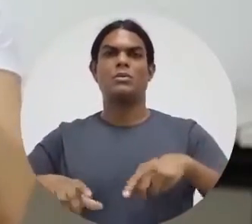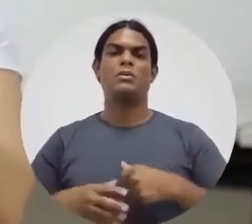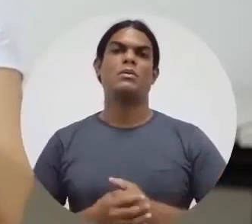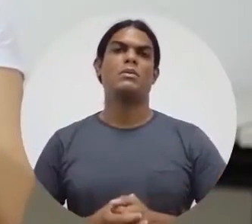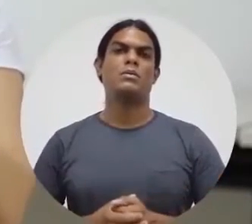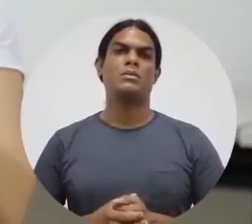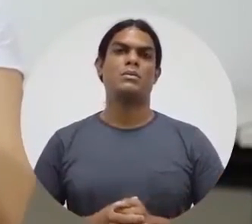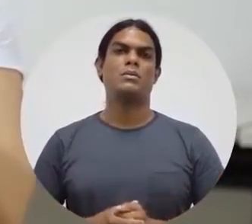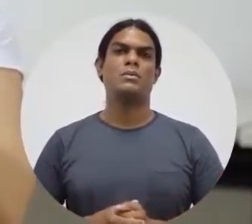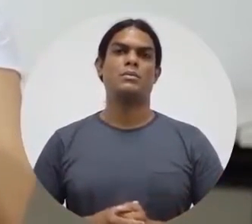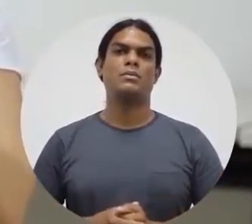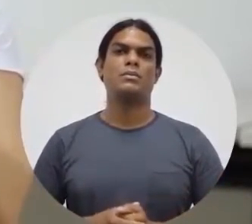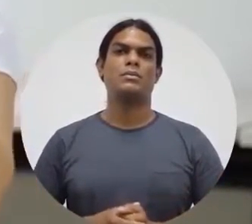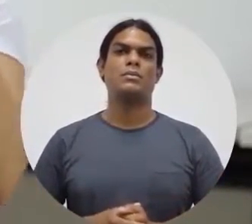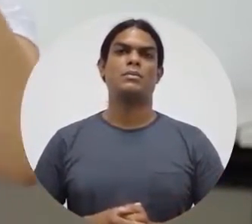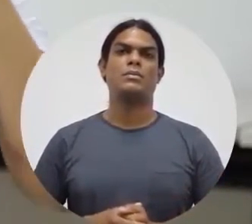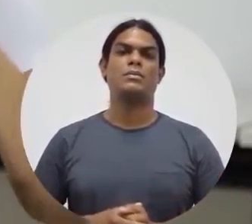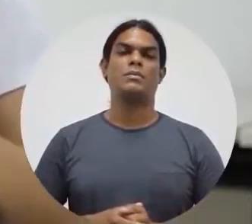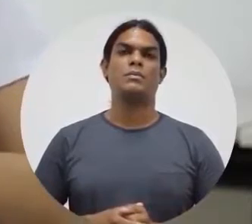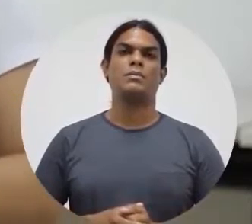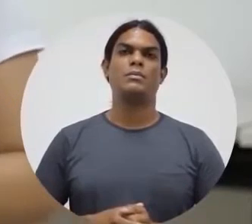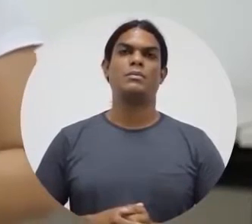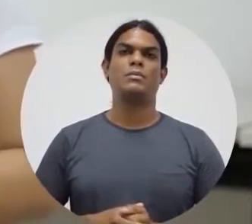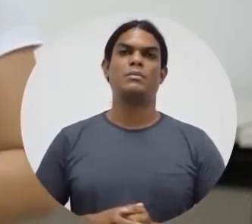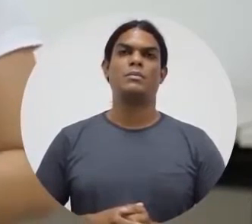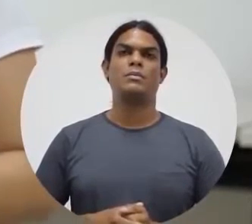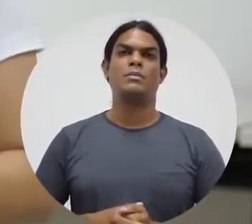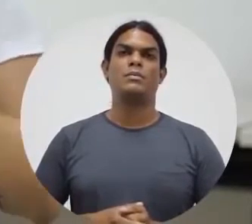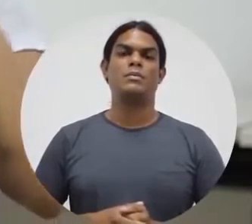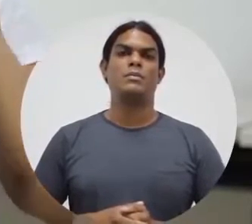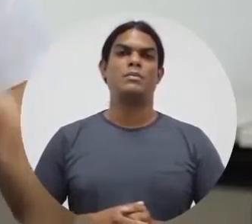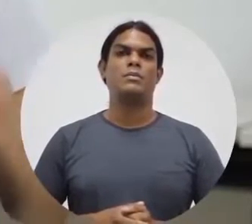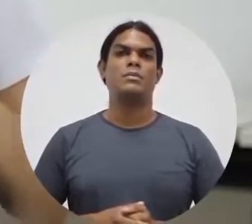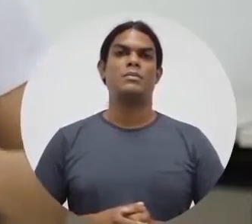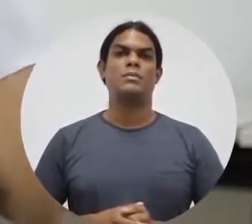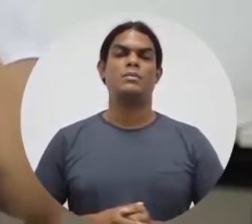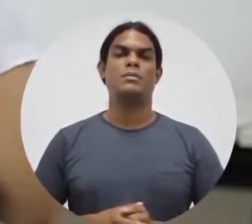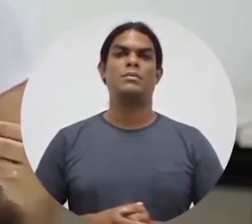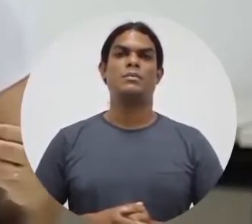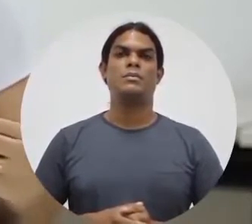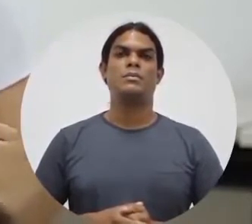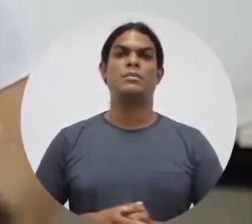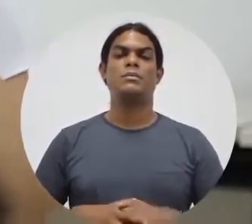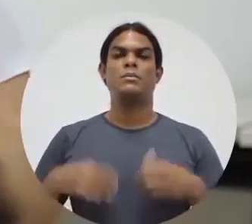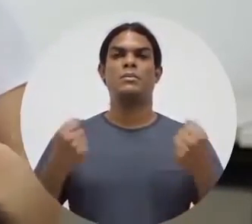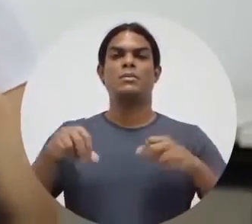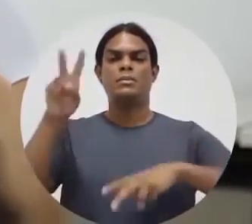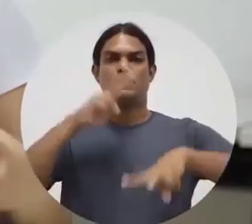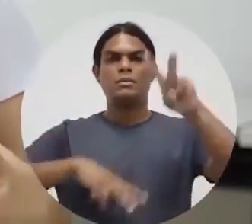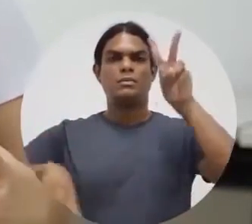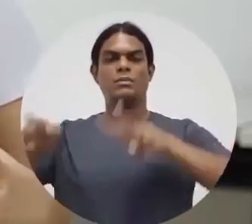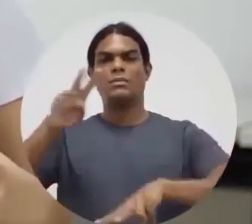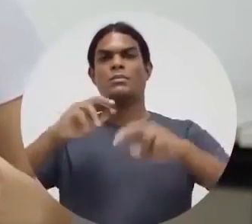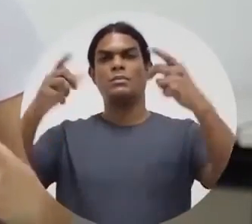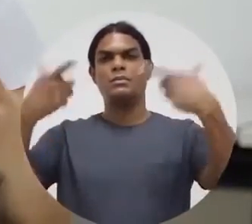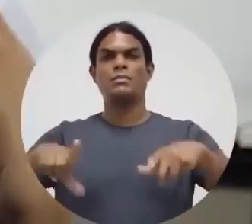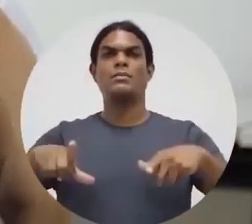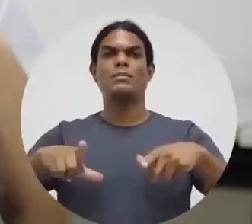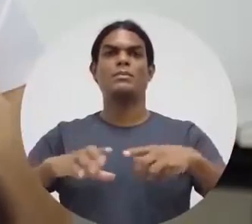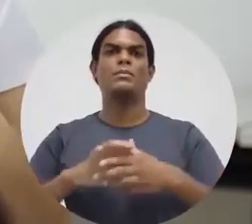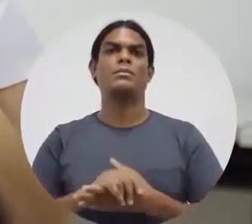1 da elaboração de um plano de viabilidade de acordo com o que está no seu caderno. A primeira coisa que eu faço é analisar meu